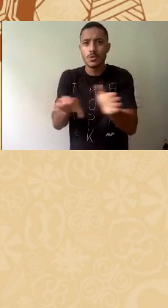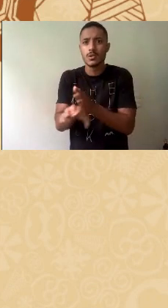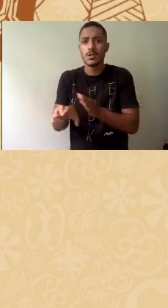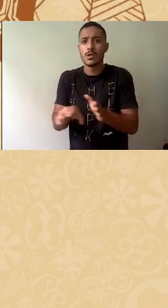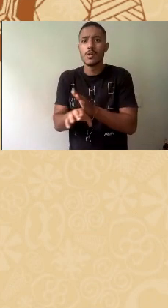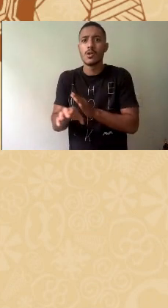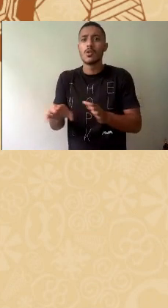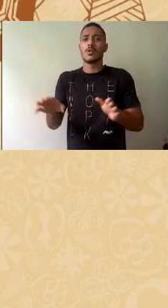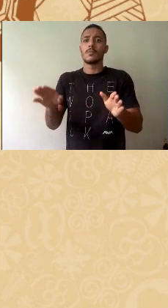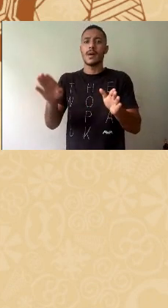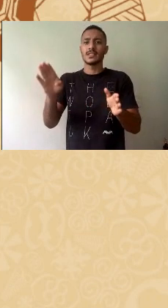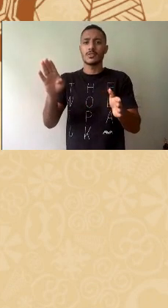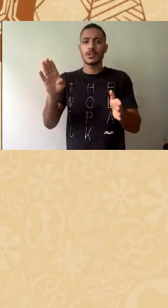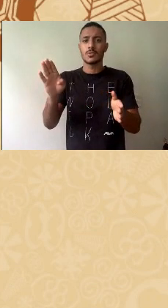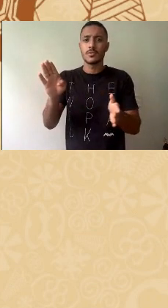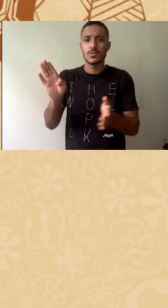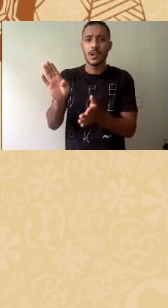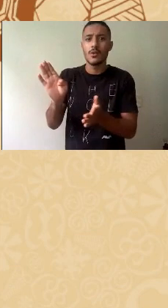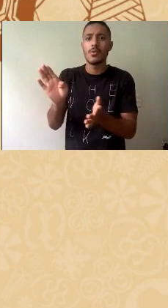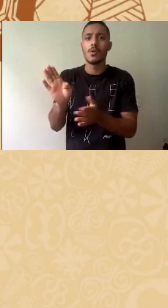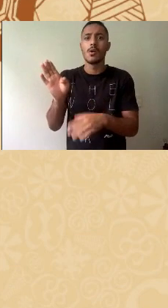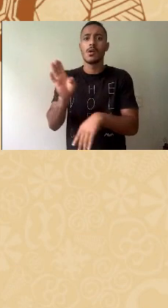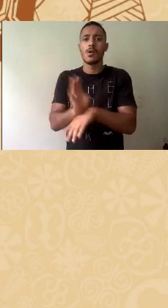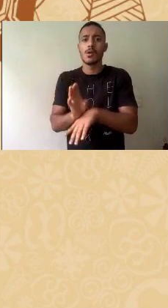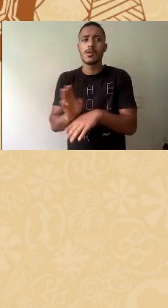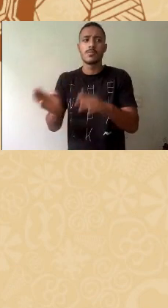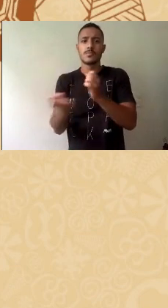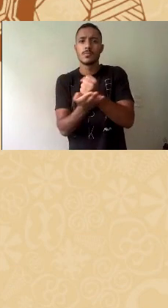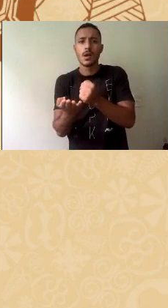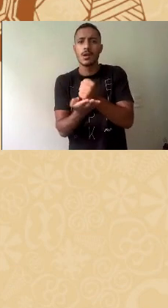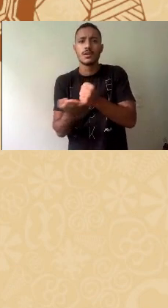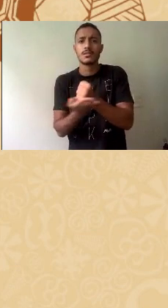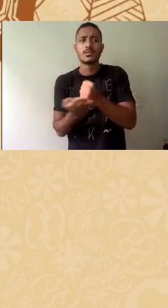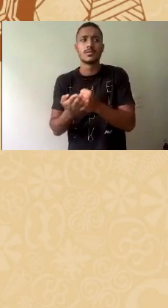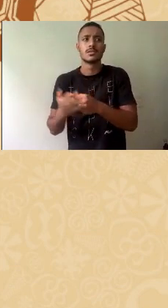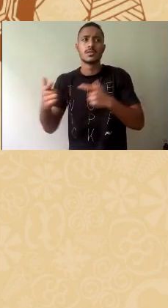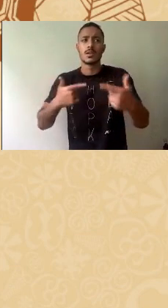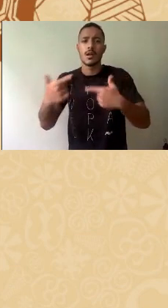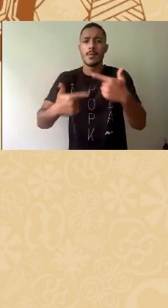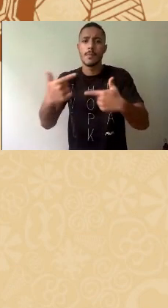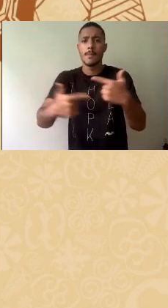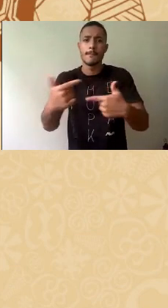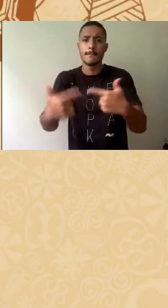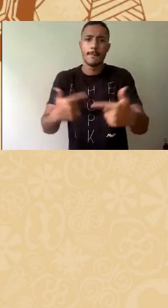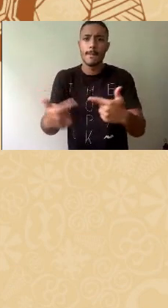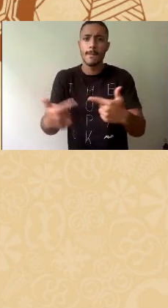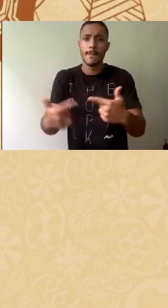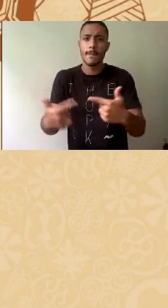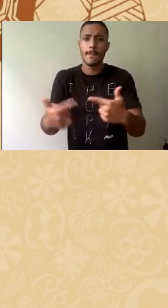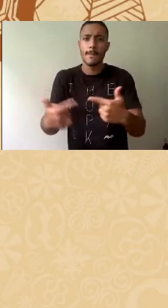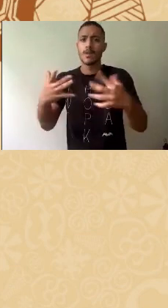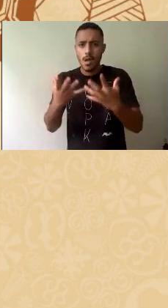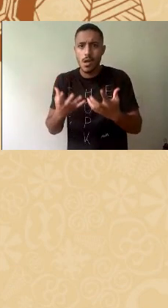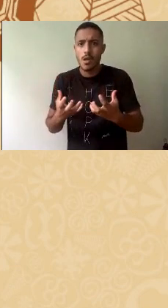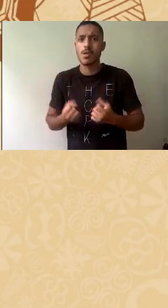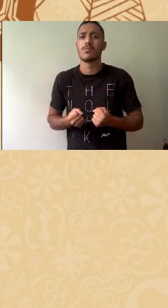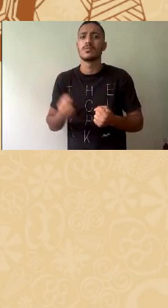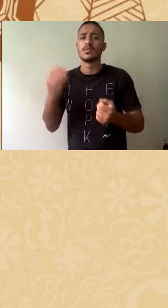atuação profissional, a gente precisa se apropriar, né, da educação e da